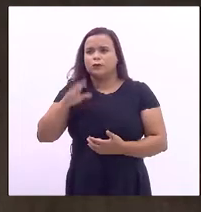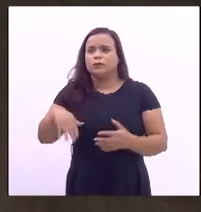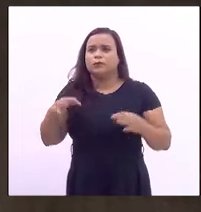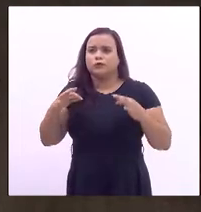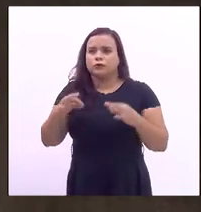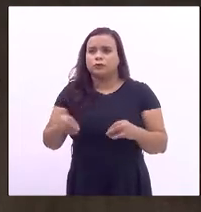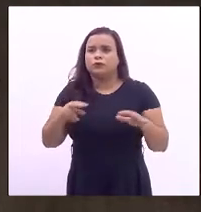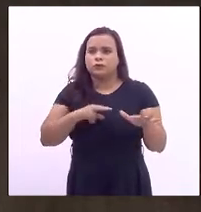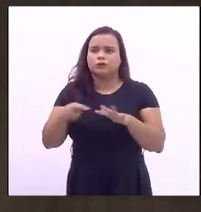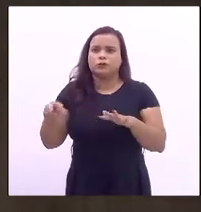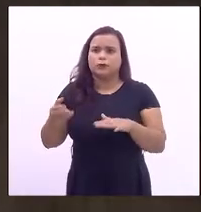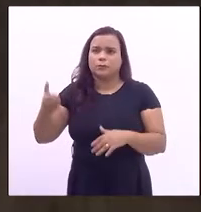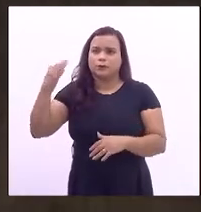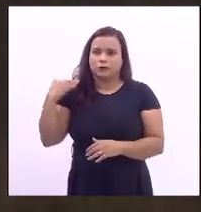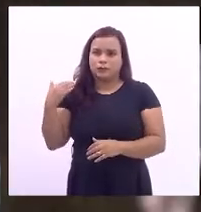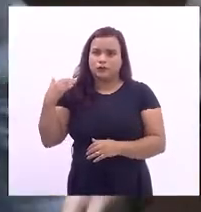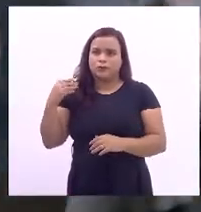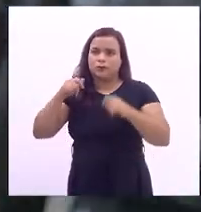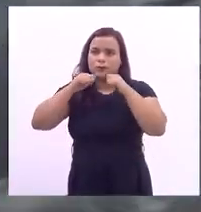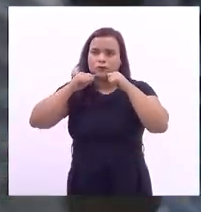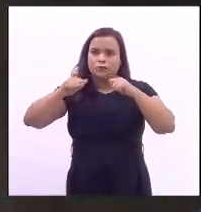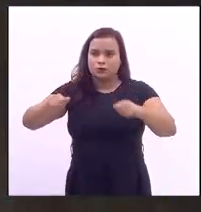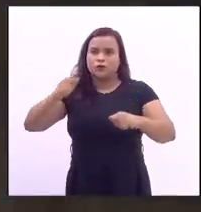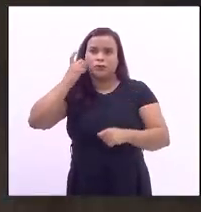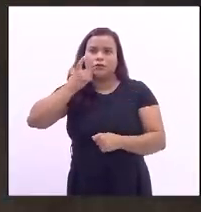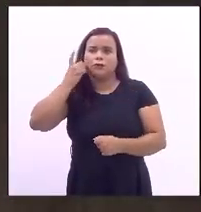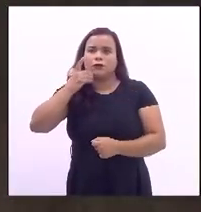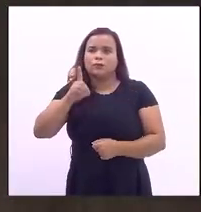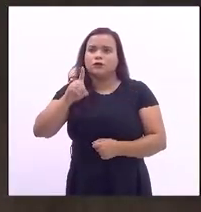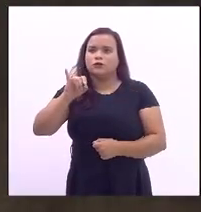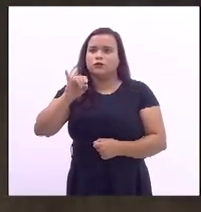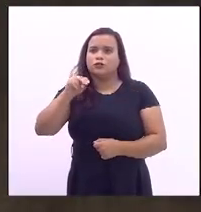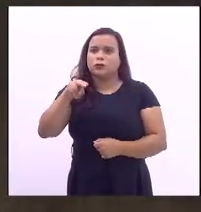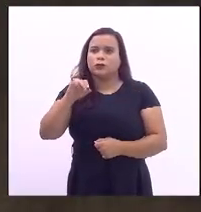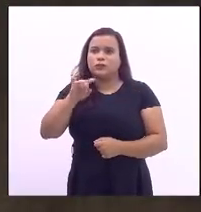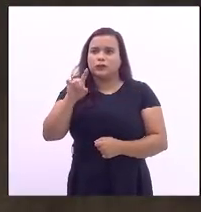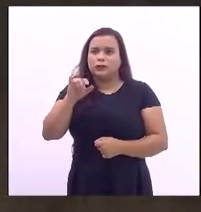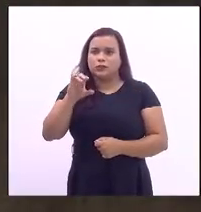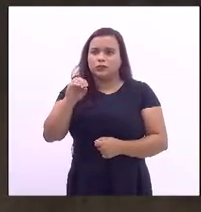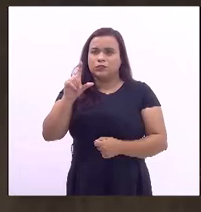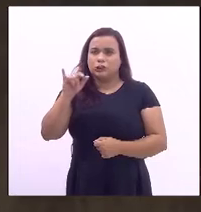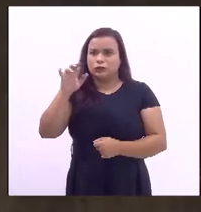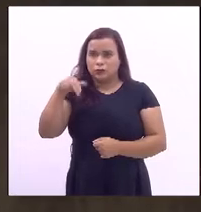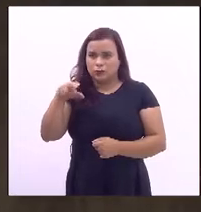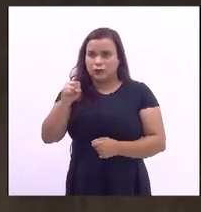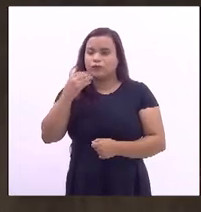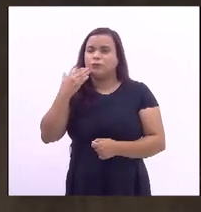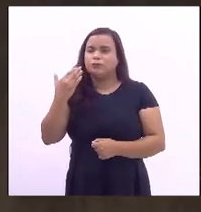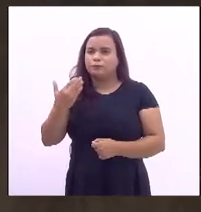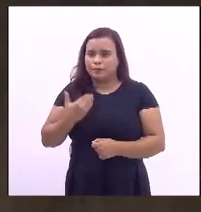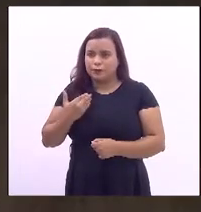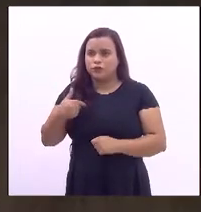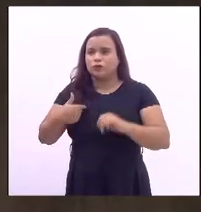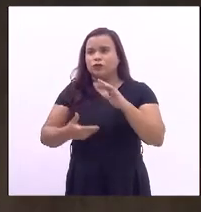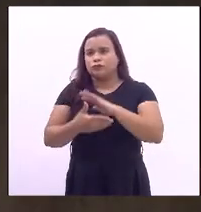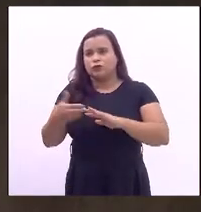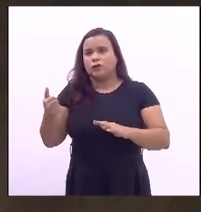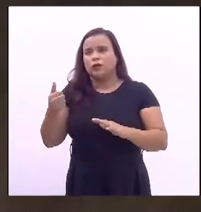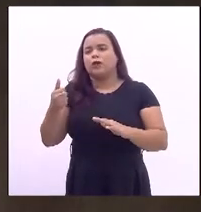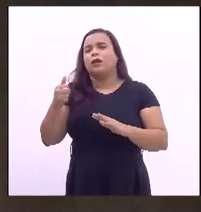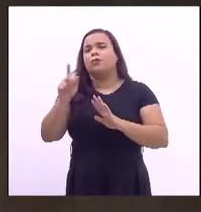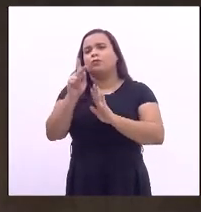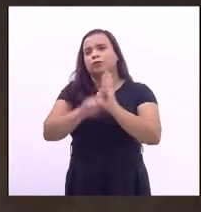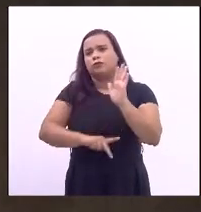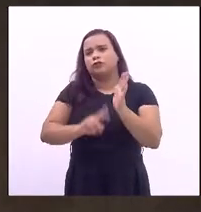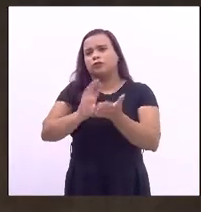todos na semana passada a assessoria do deputado Dionísio Lins pediu que eu retirasse um projeto meu de pauta que trata dos